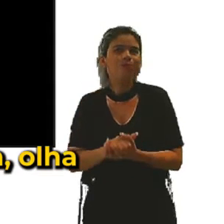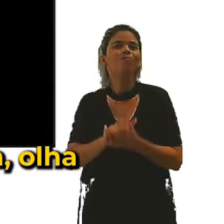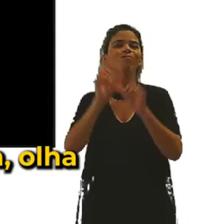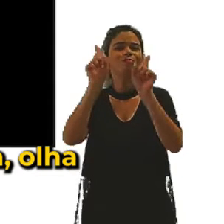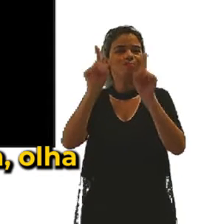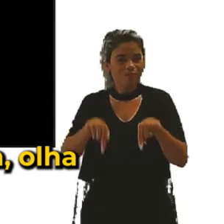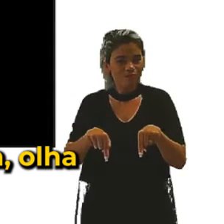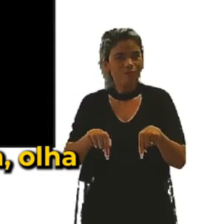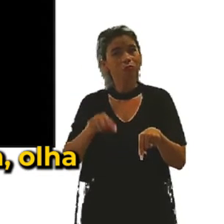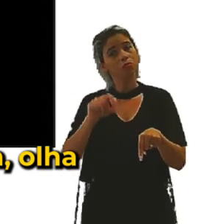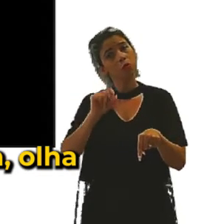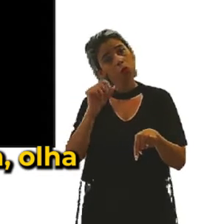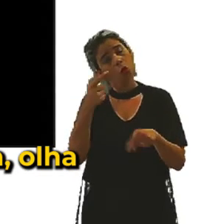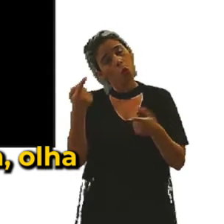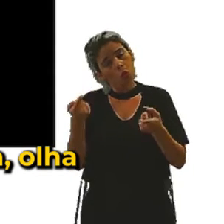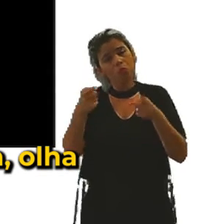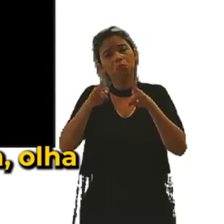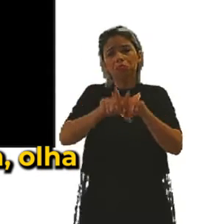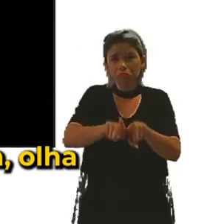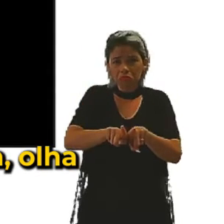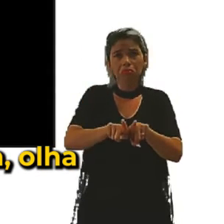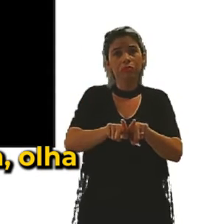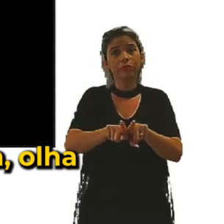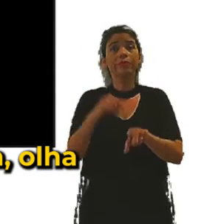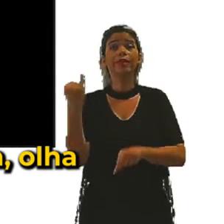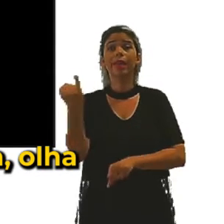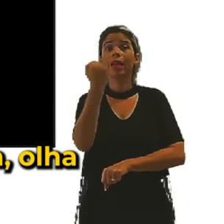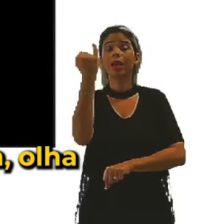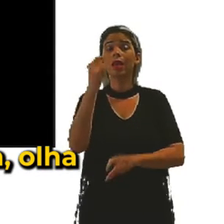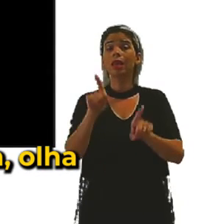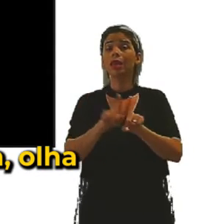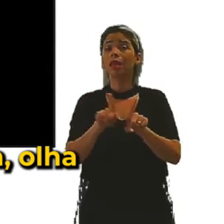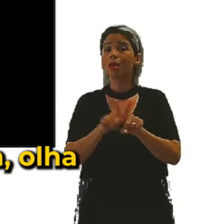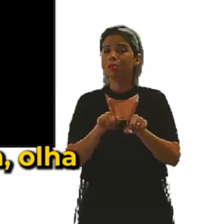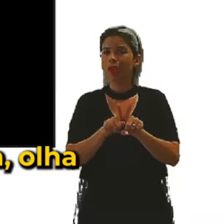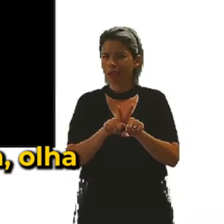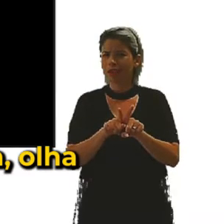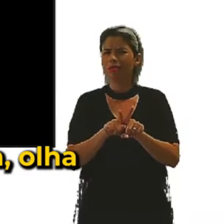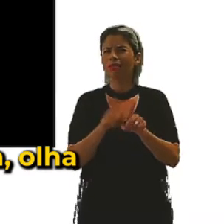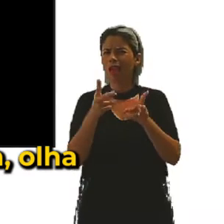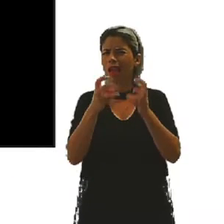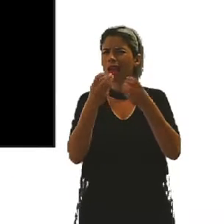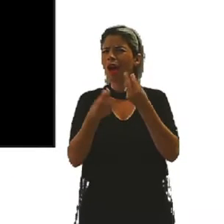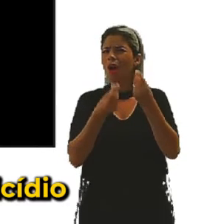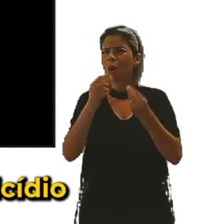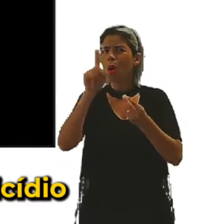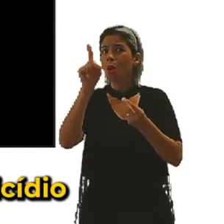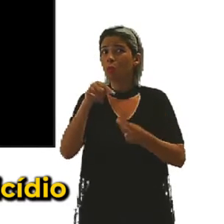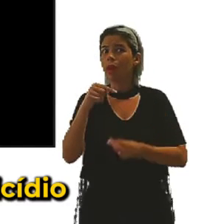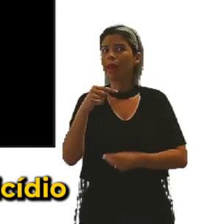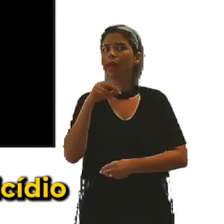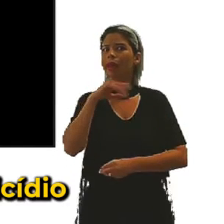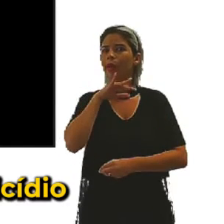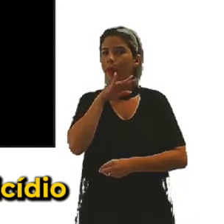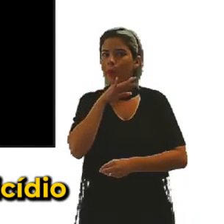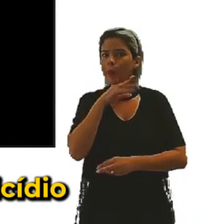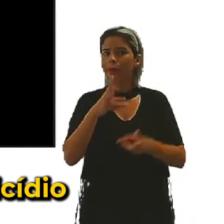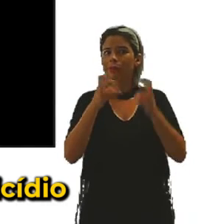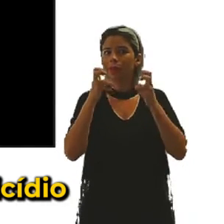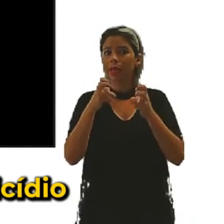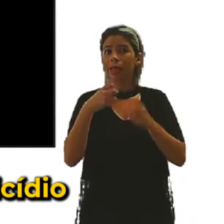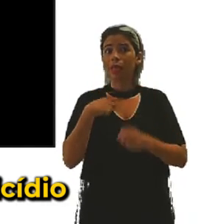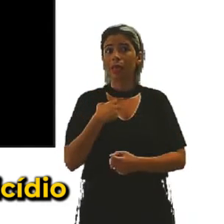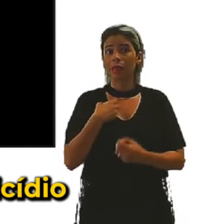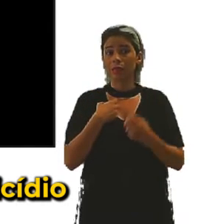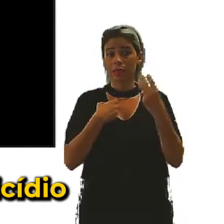não é? Importante também dizer, olha como isso é desalentador, não é? Que